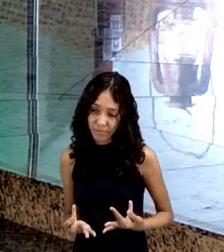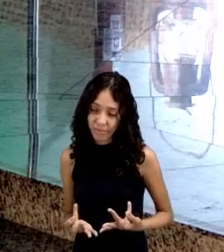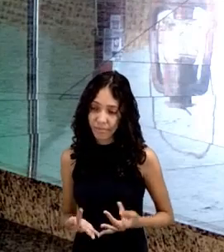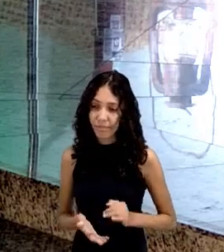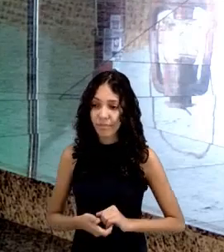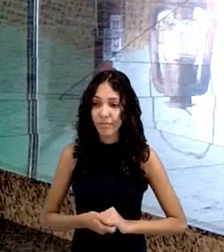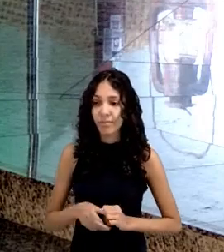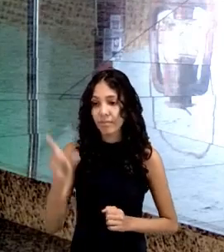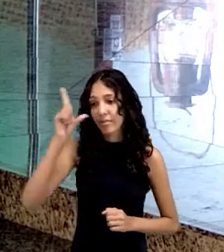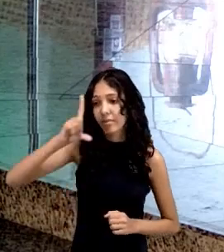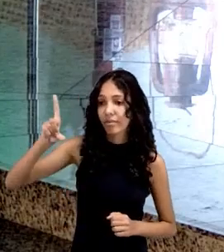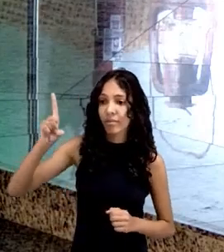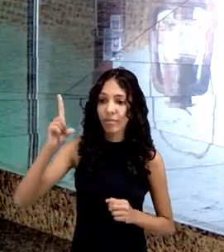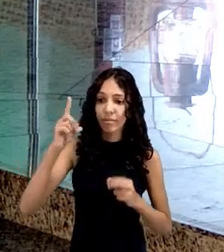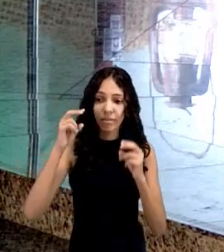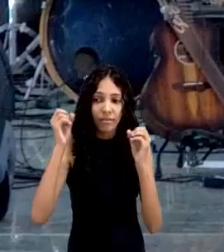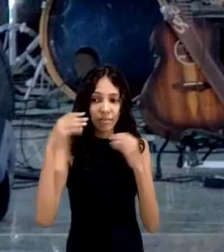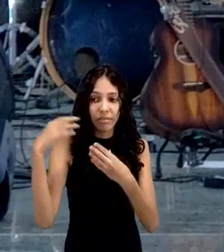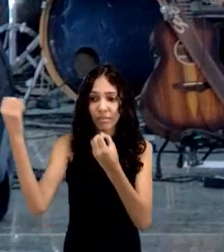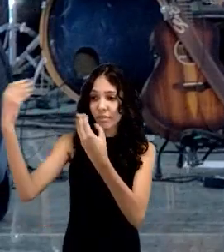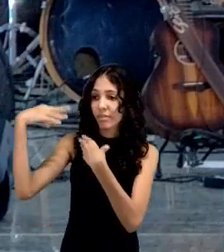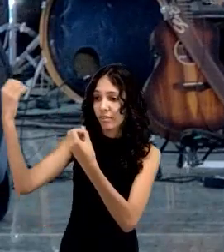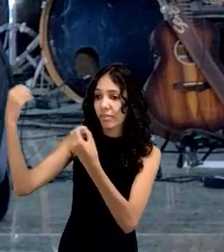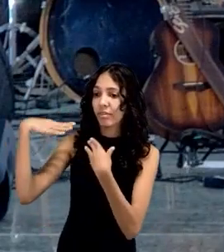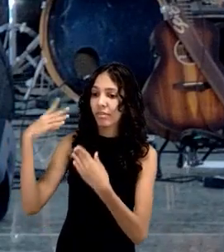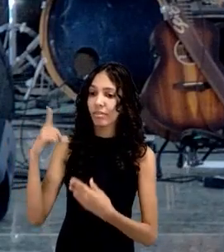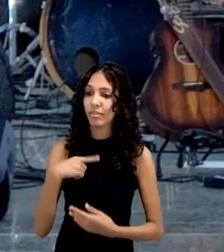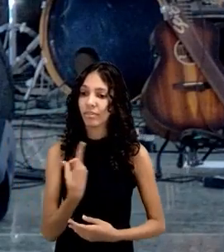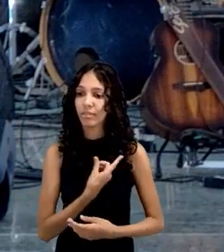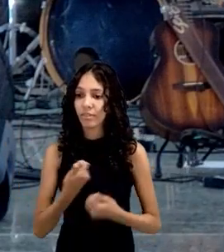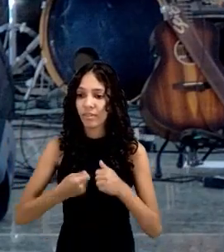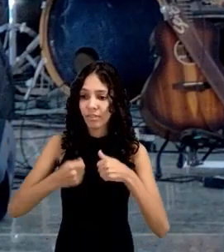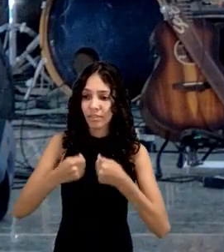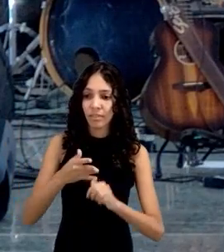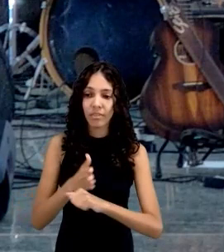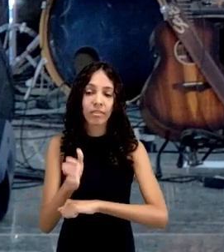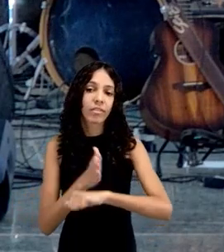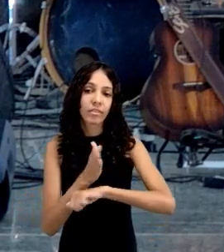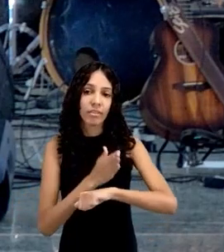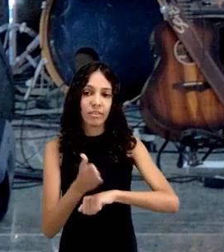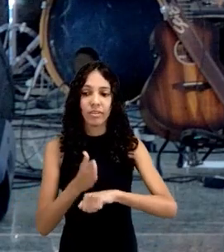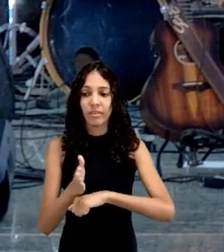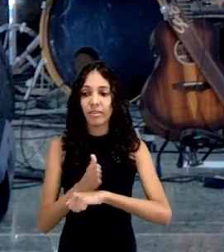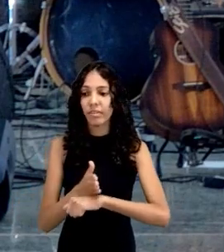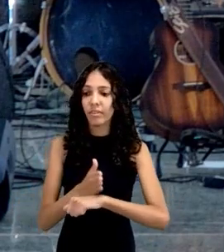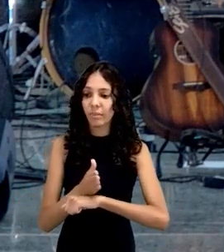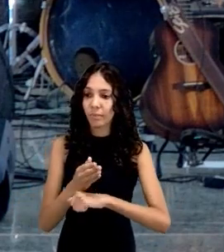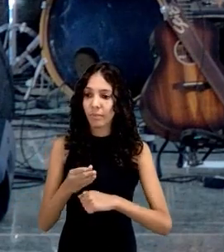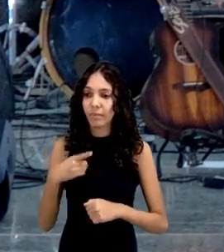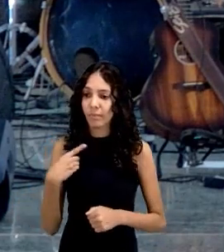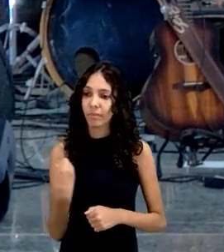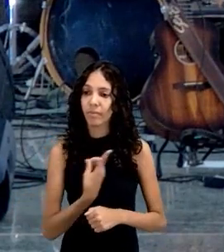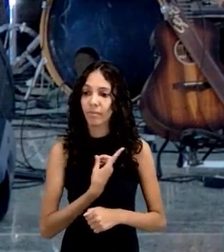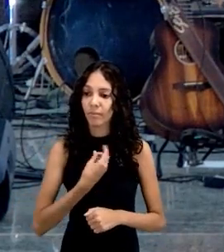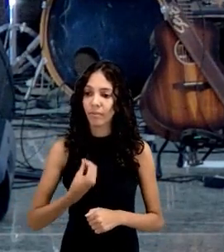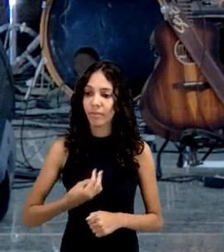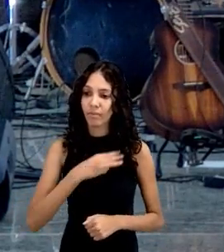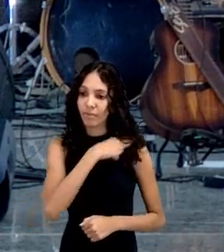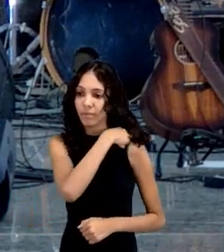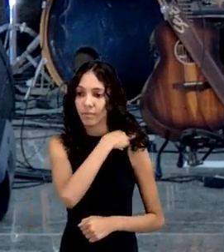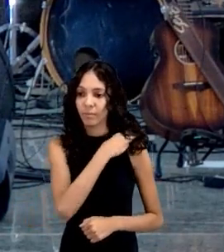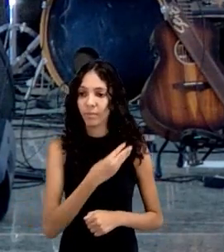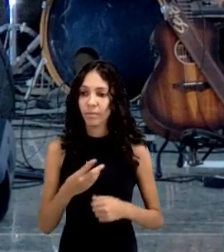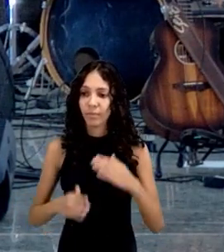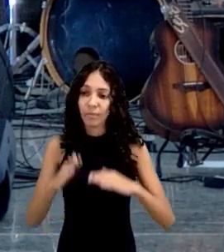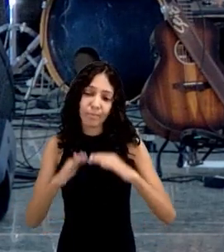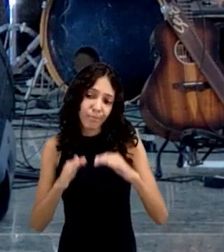vidas. Esta é a nossa missão. O problema é que a gente começou a encarar a missão com a história da igreja como se fosse um setor